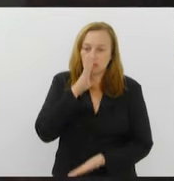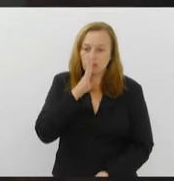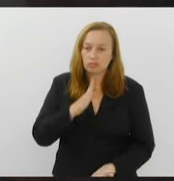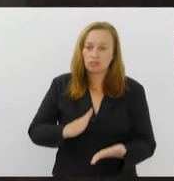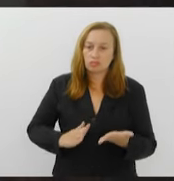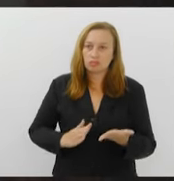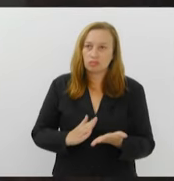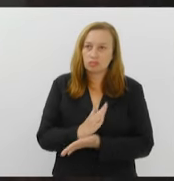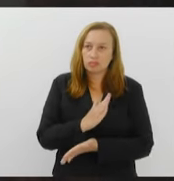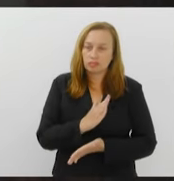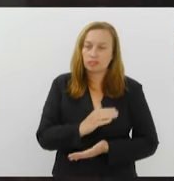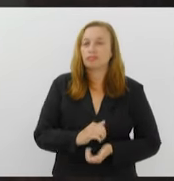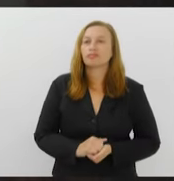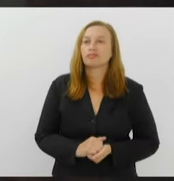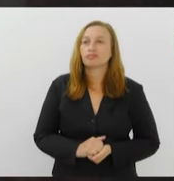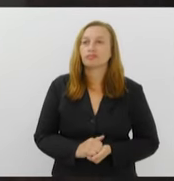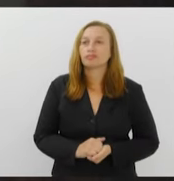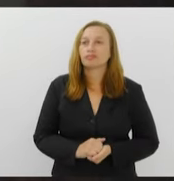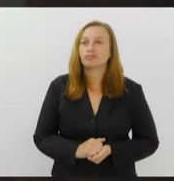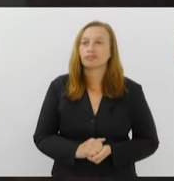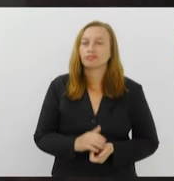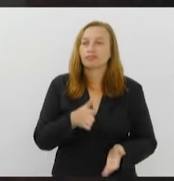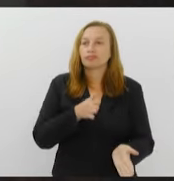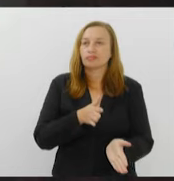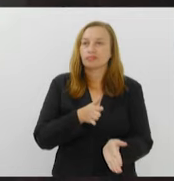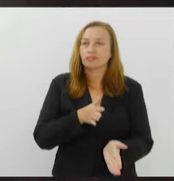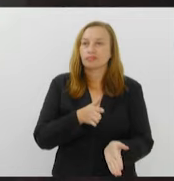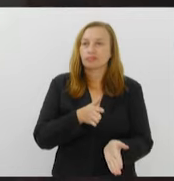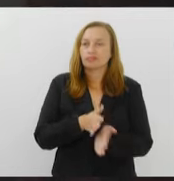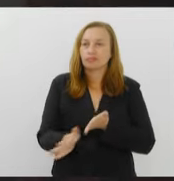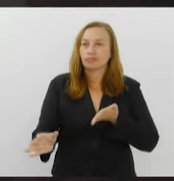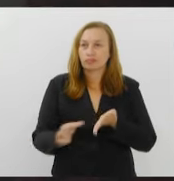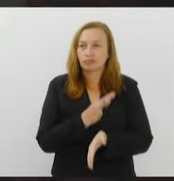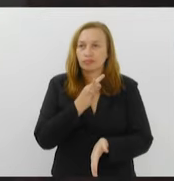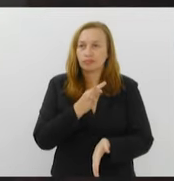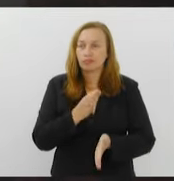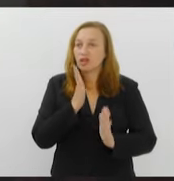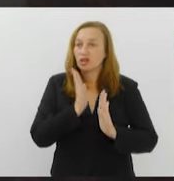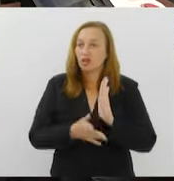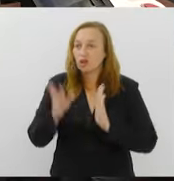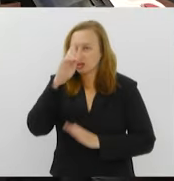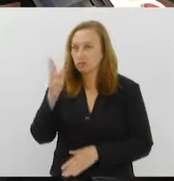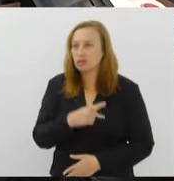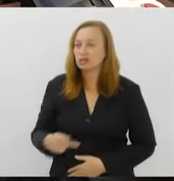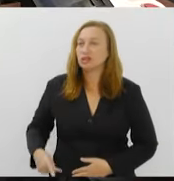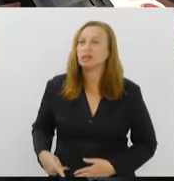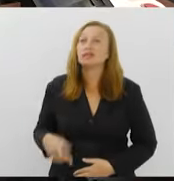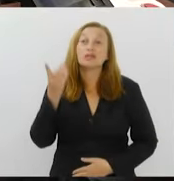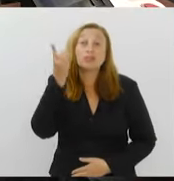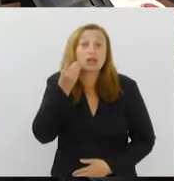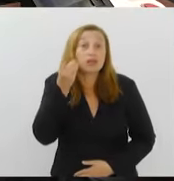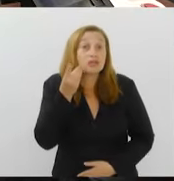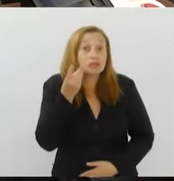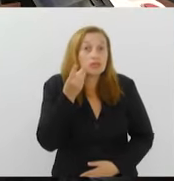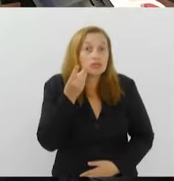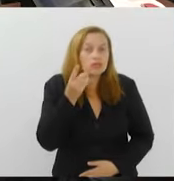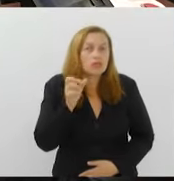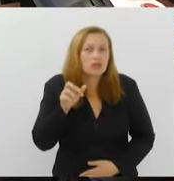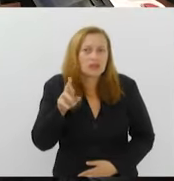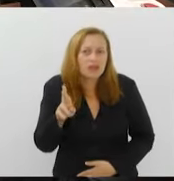permaneçam como estão. Aprovado, vai a promulgação. Questão de ordem, presidente. Deputado